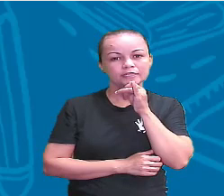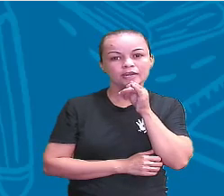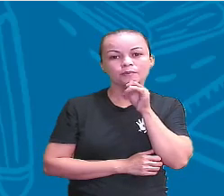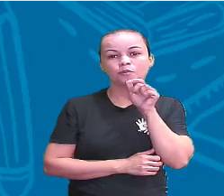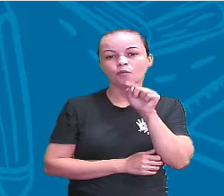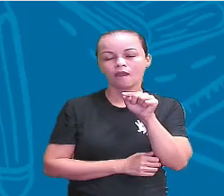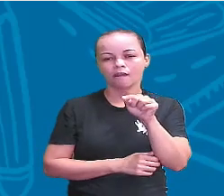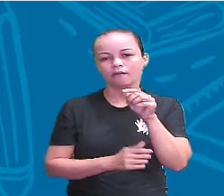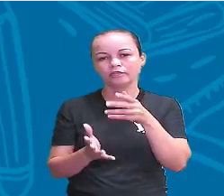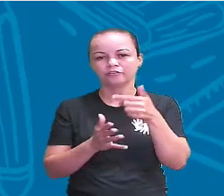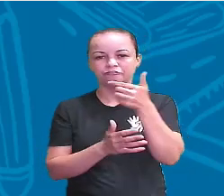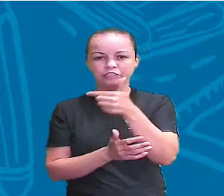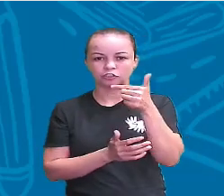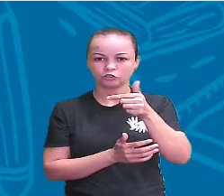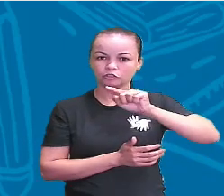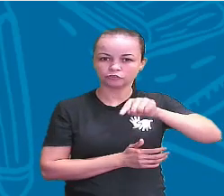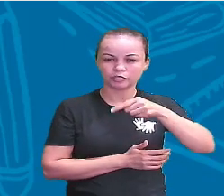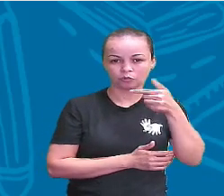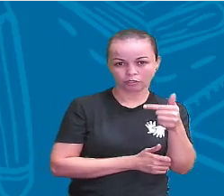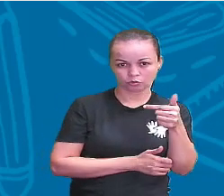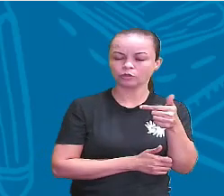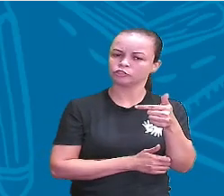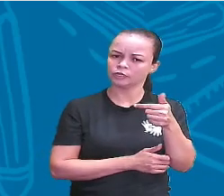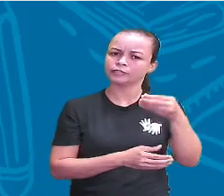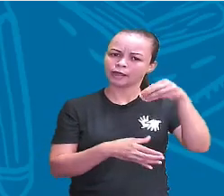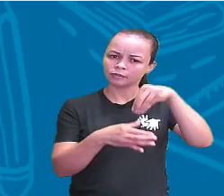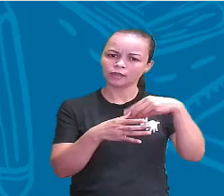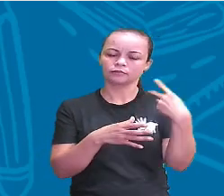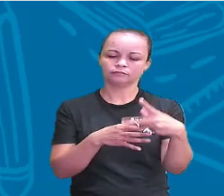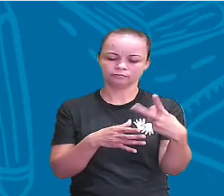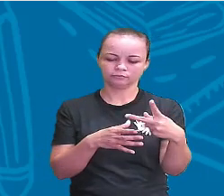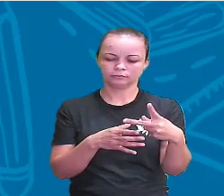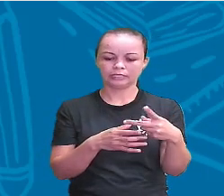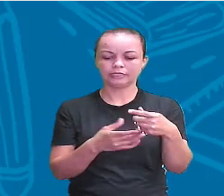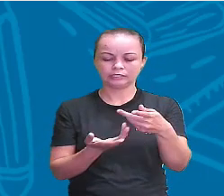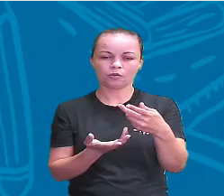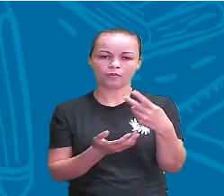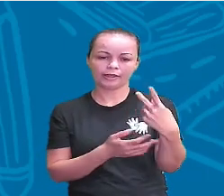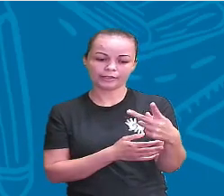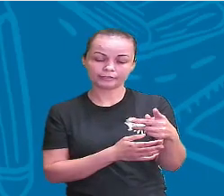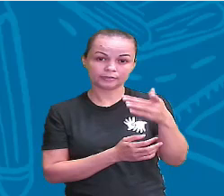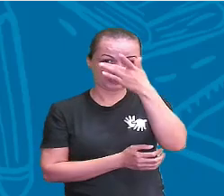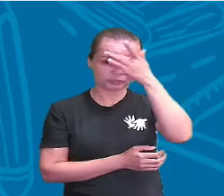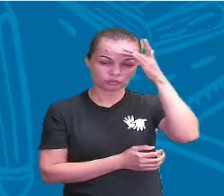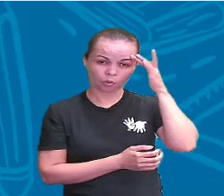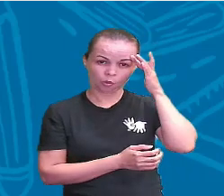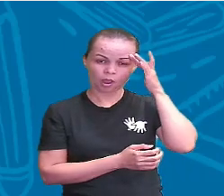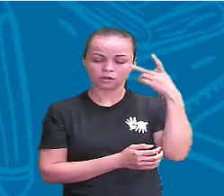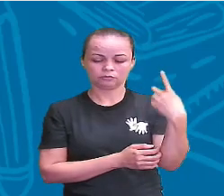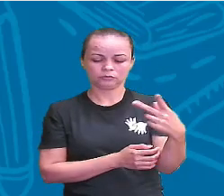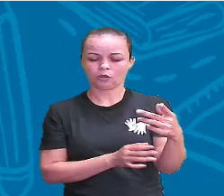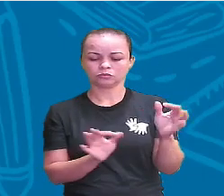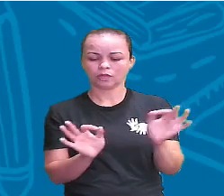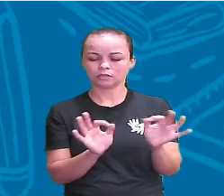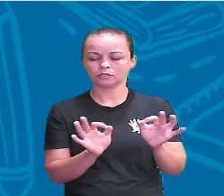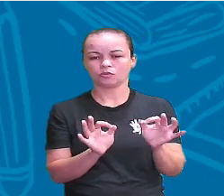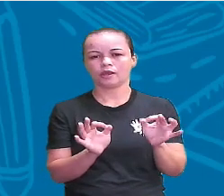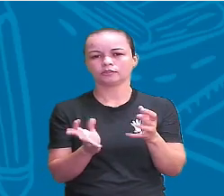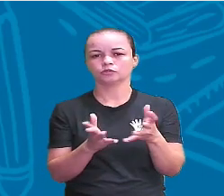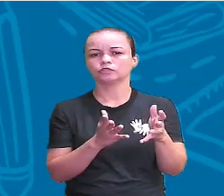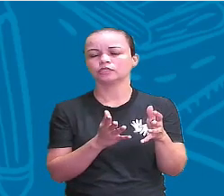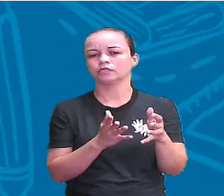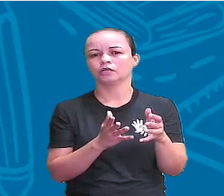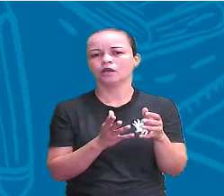desse intervalo que eu trouxe para vocês. Portanto, essa criança e essa pessoa não está, né, nesse quadro de obesidade.